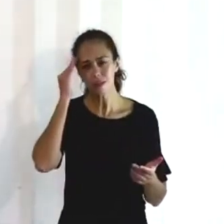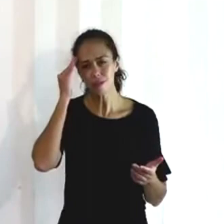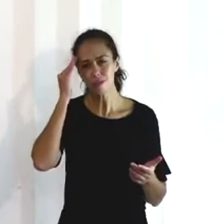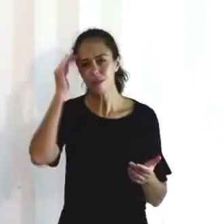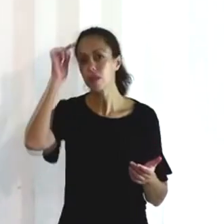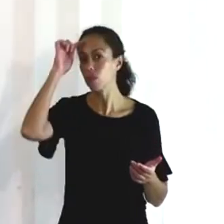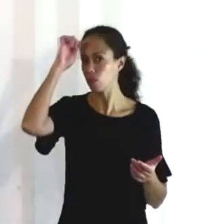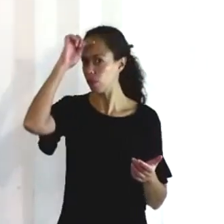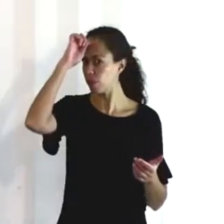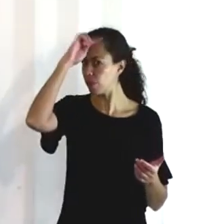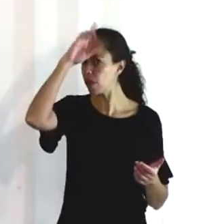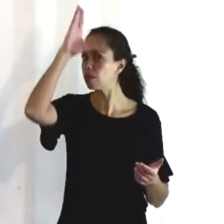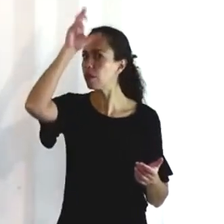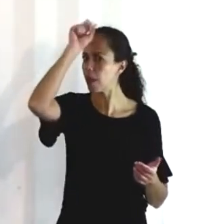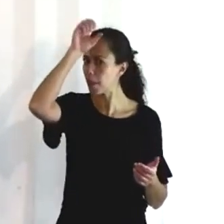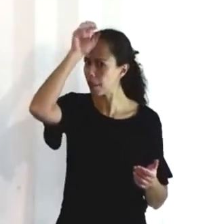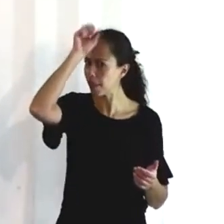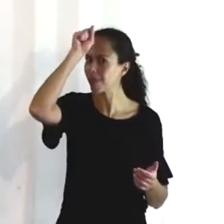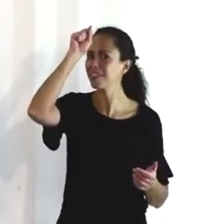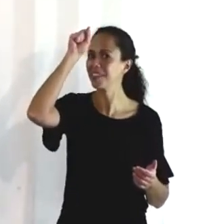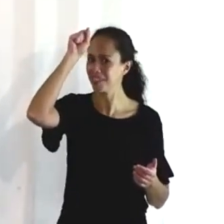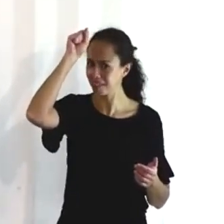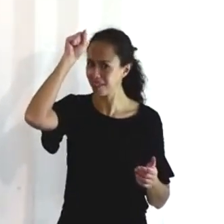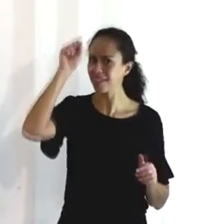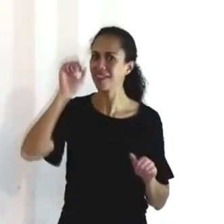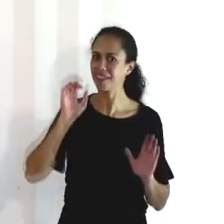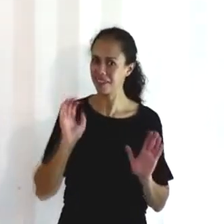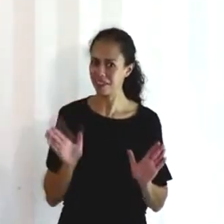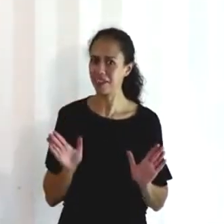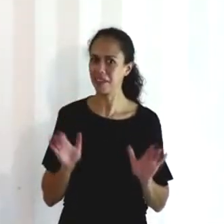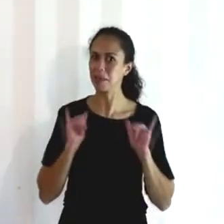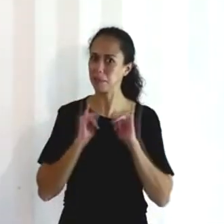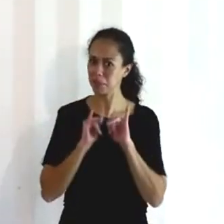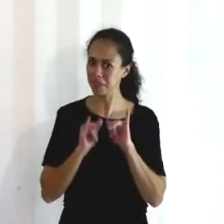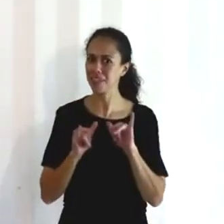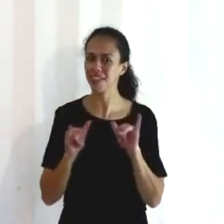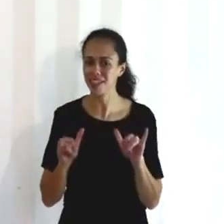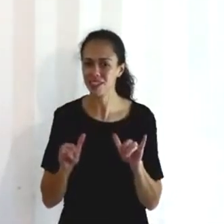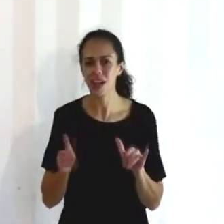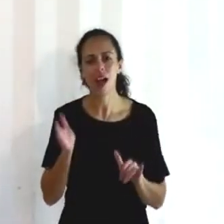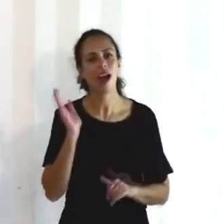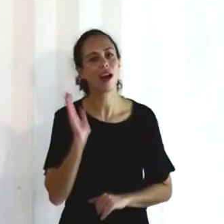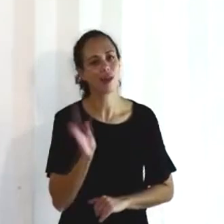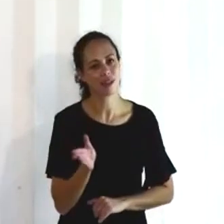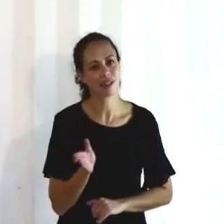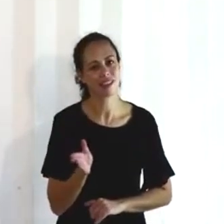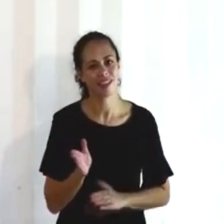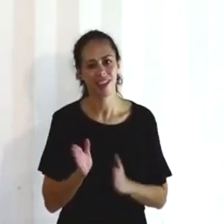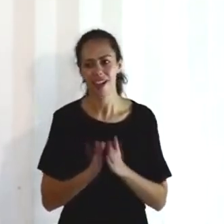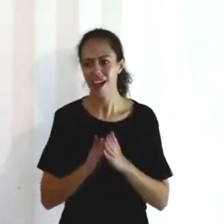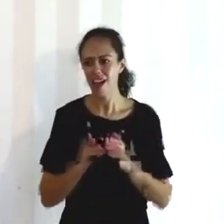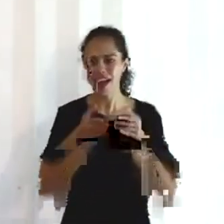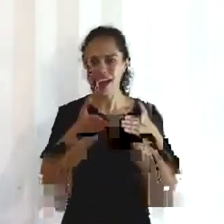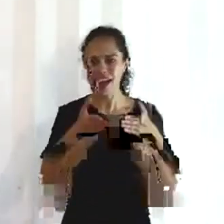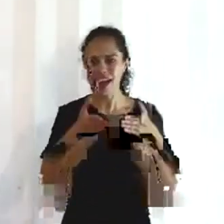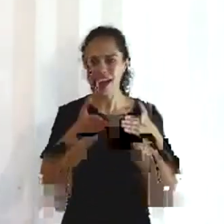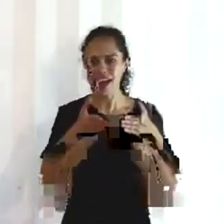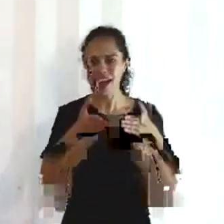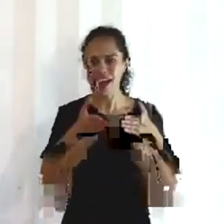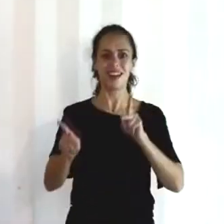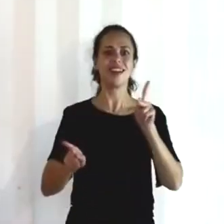difícil, mas meus queridos irmãos, quando uma igreja compreende que o próximo dele não lhe deve